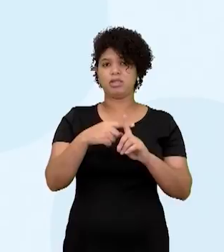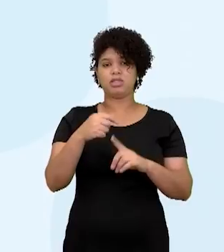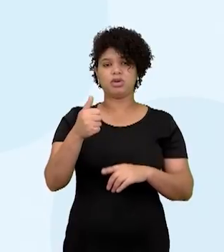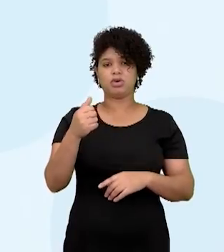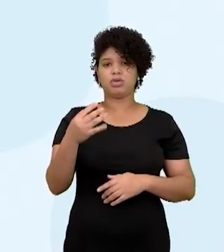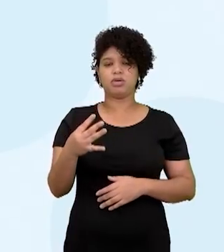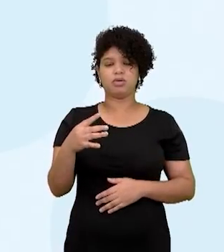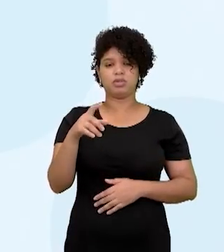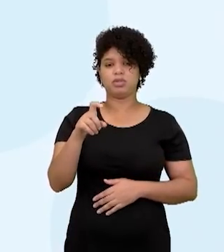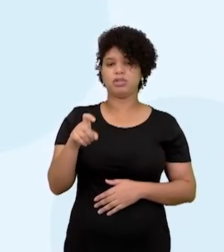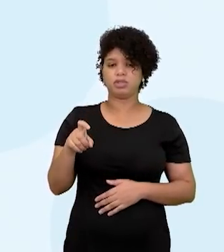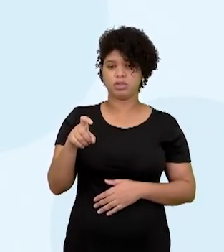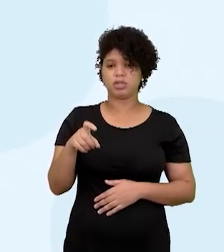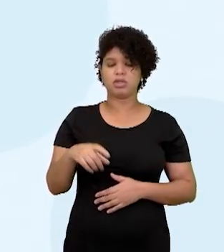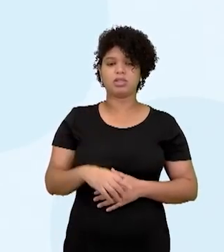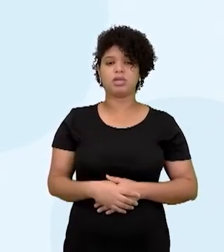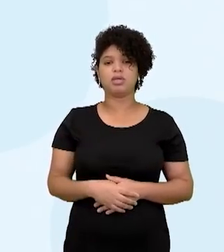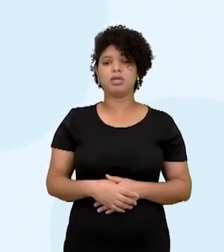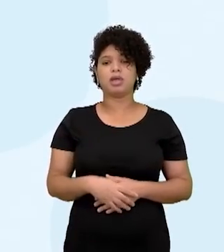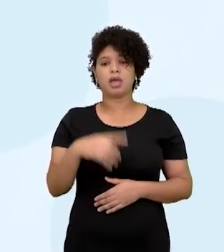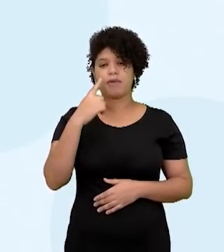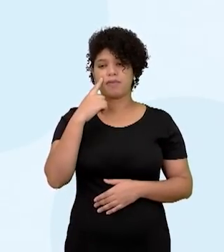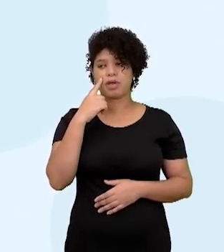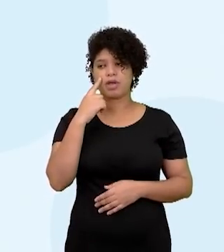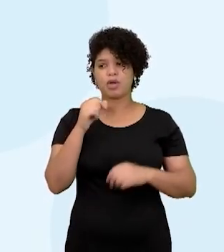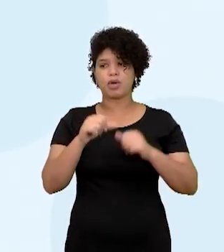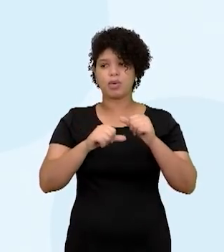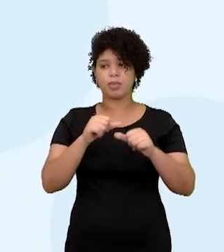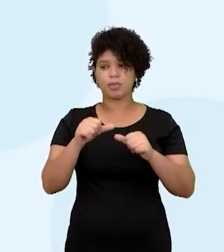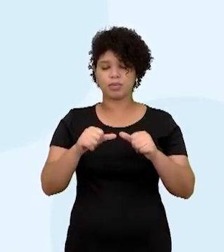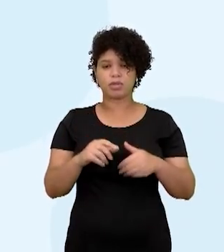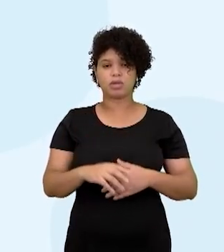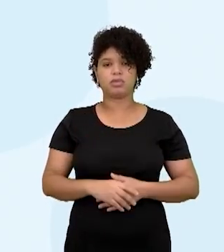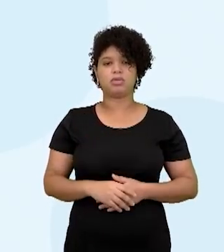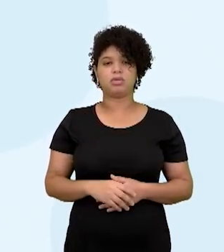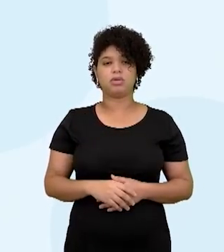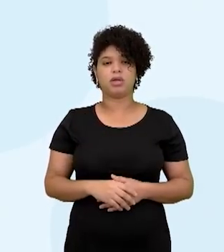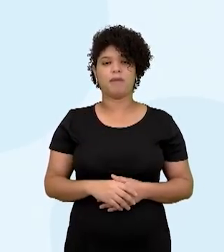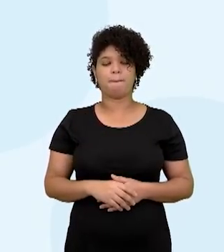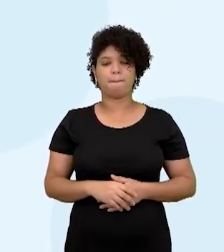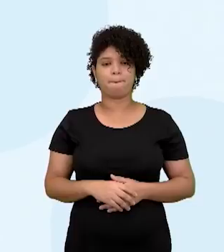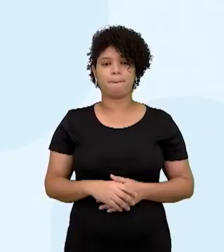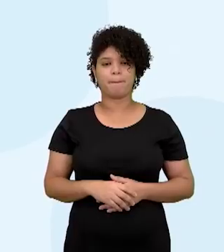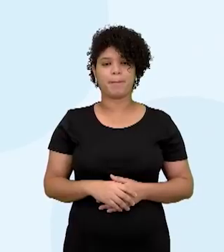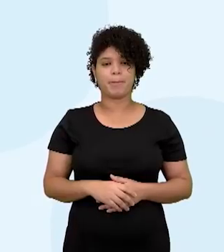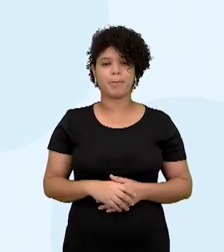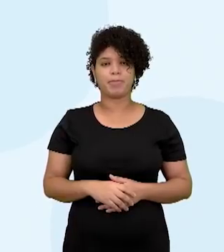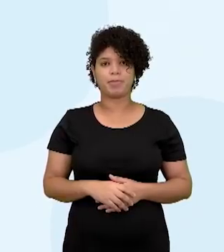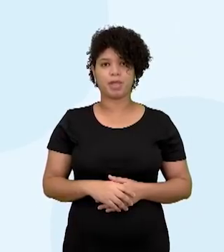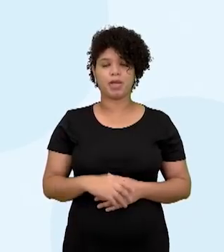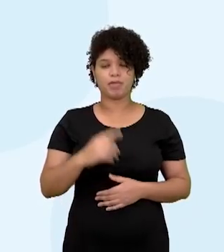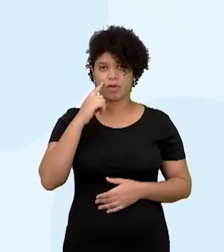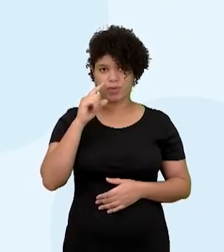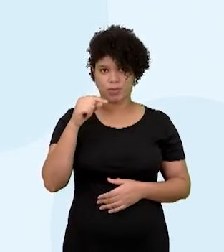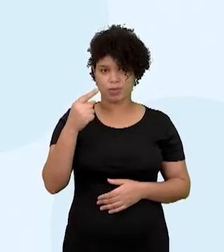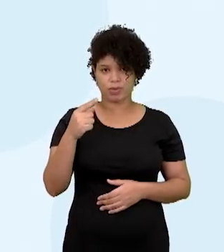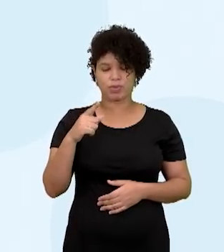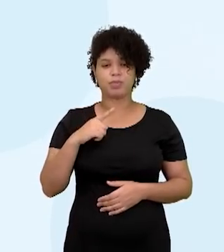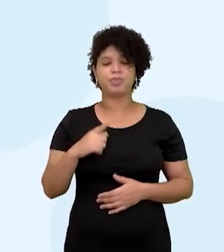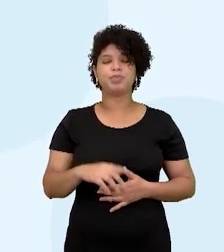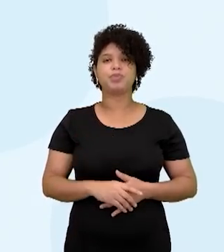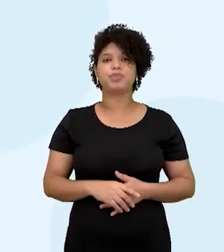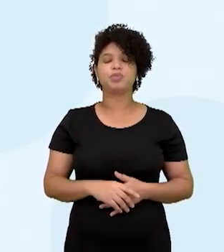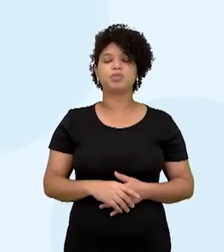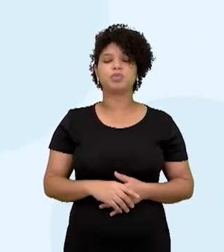expressão algébrica abaixo, transformando-a em um trinômio quadrado perfeito. Em seguida, a reescreva como